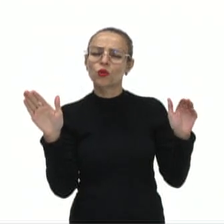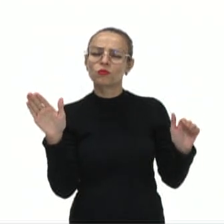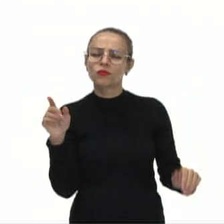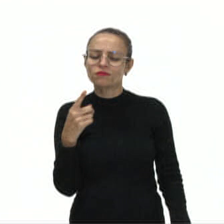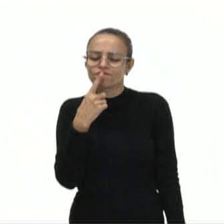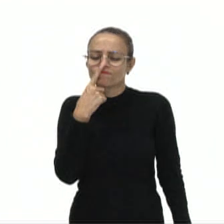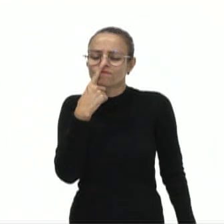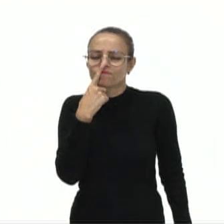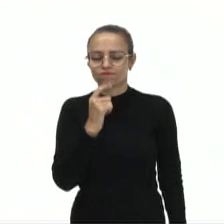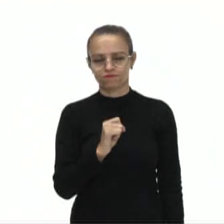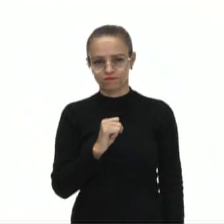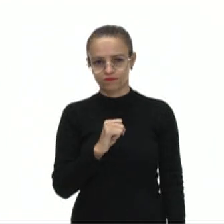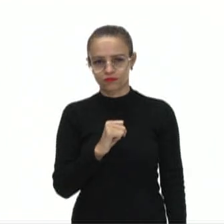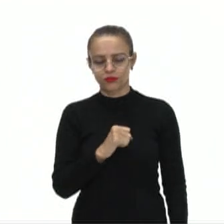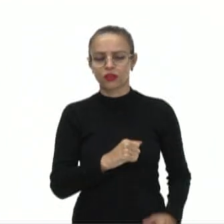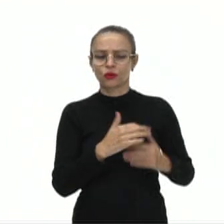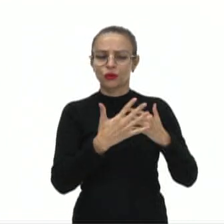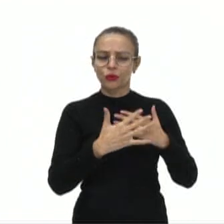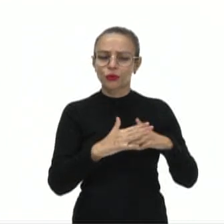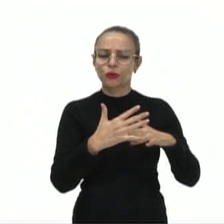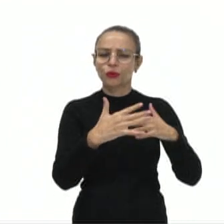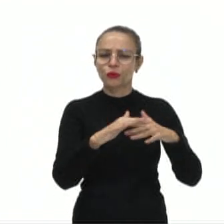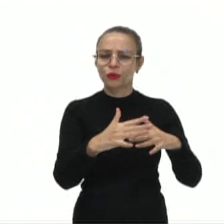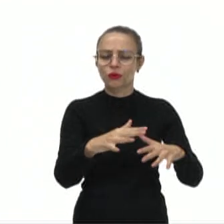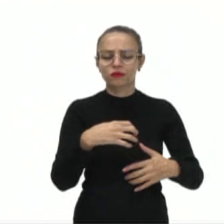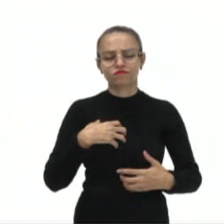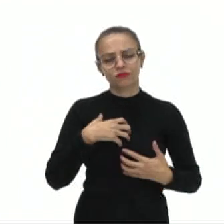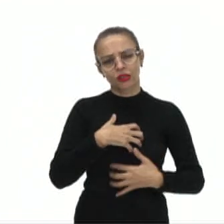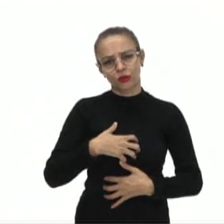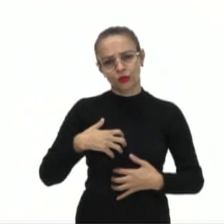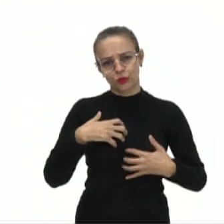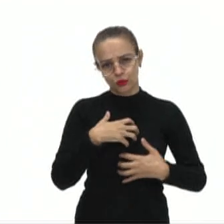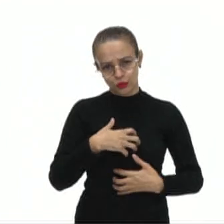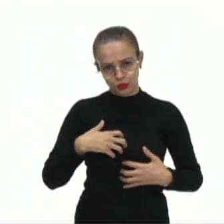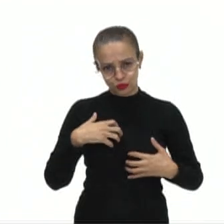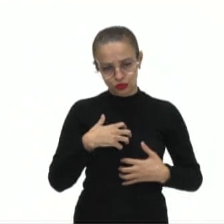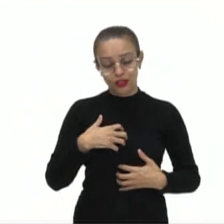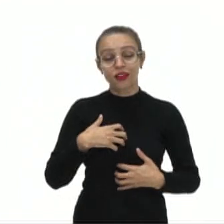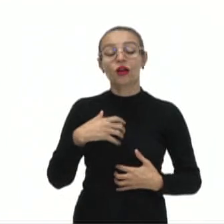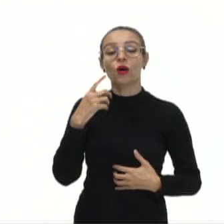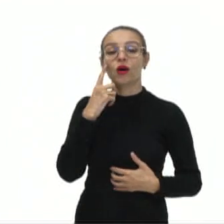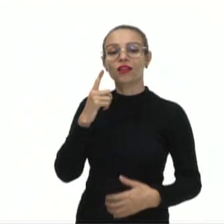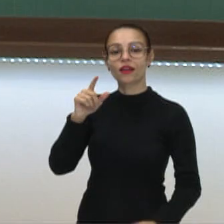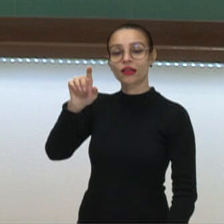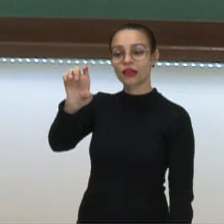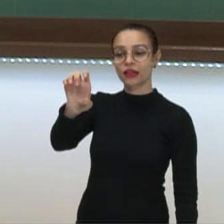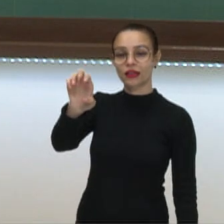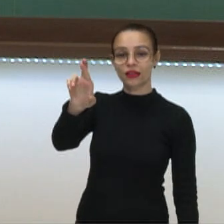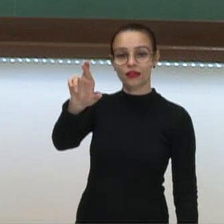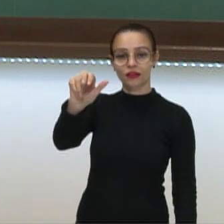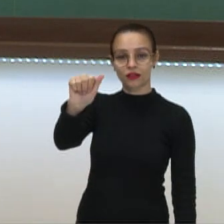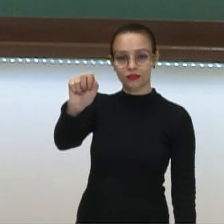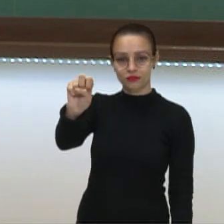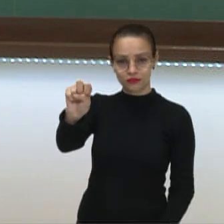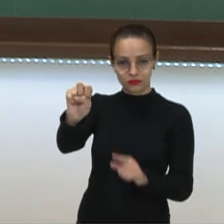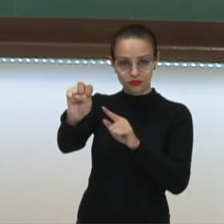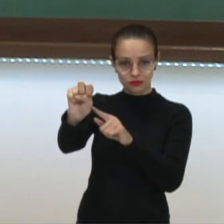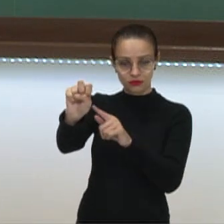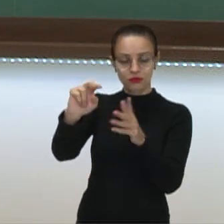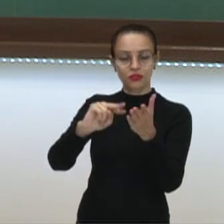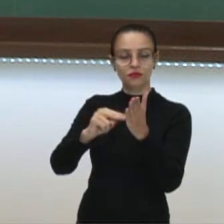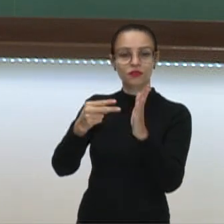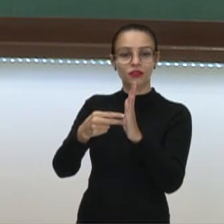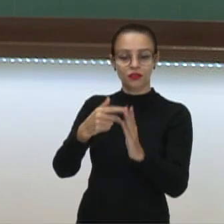um mar de angústias conduzia o ramo da esperança. Eras a estrela, ó. Eras. É o verbo ser, no passado